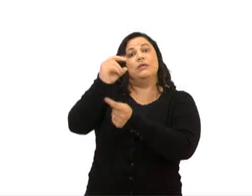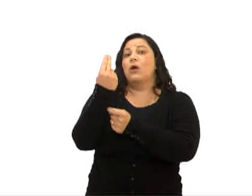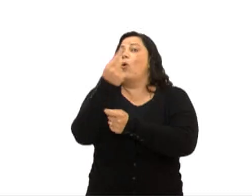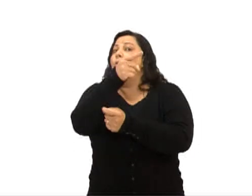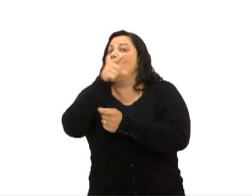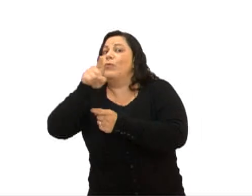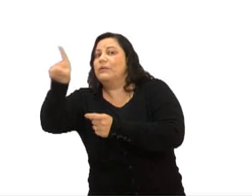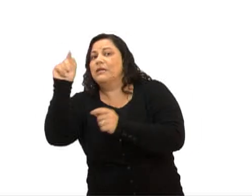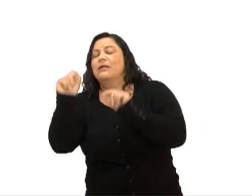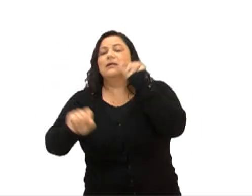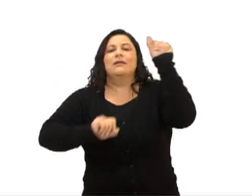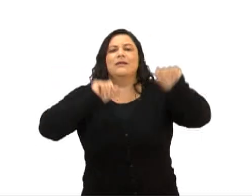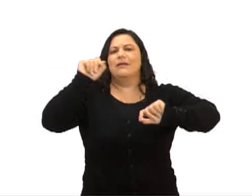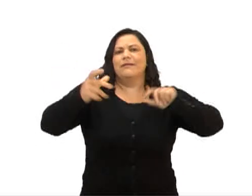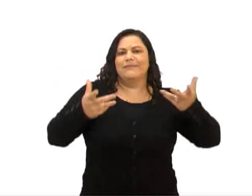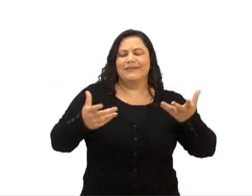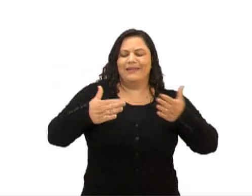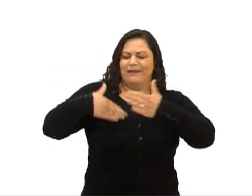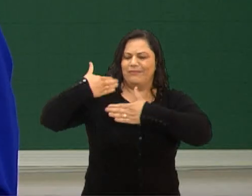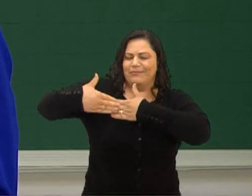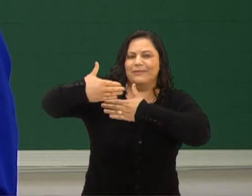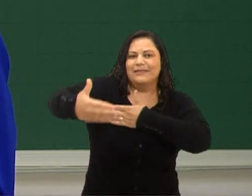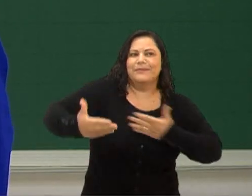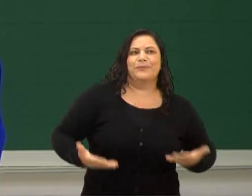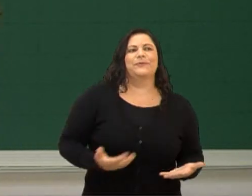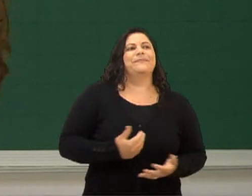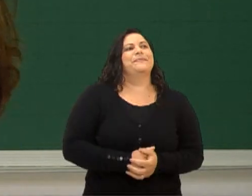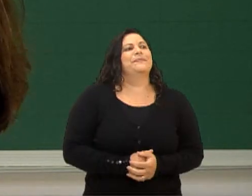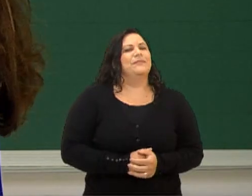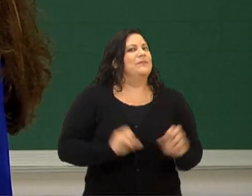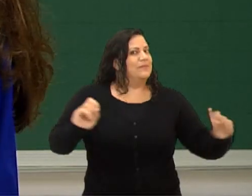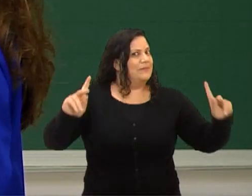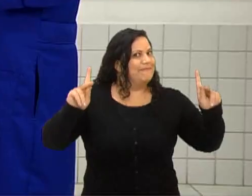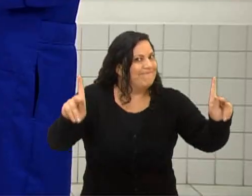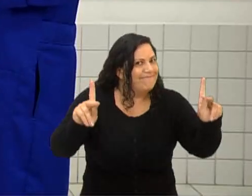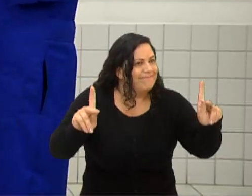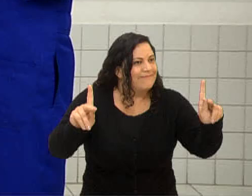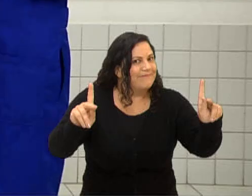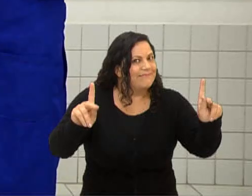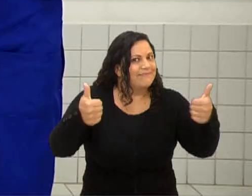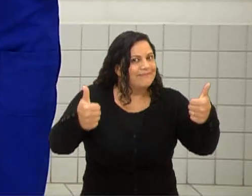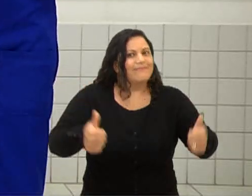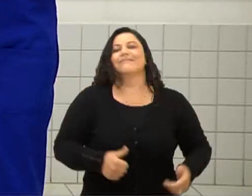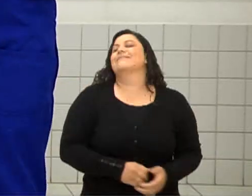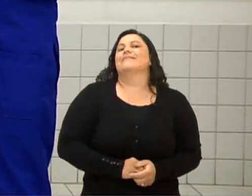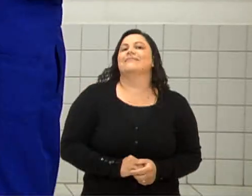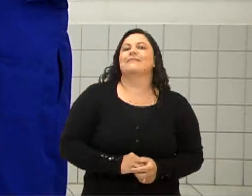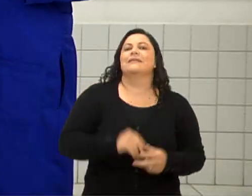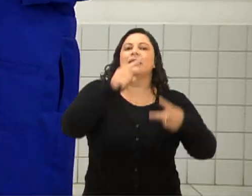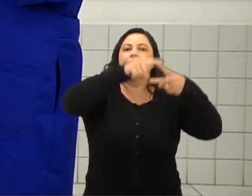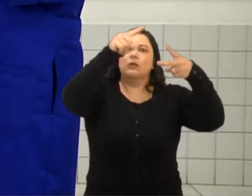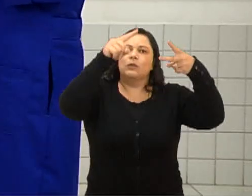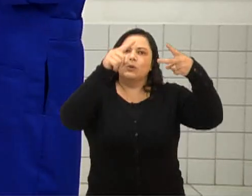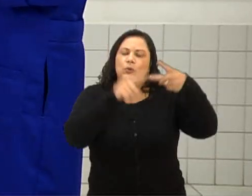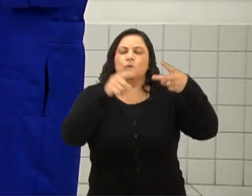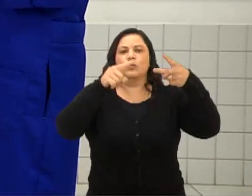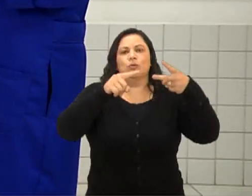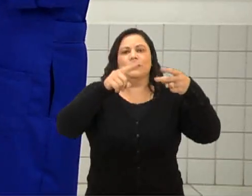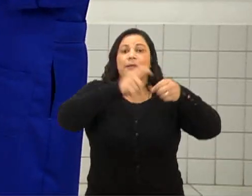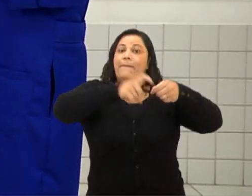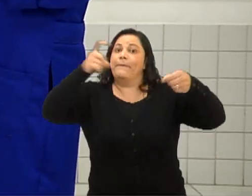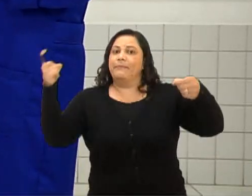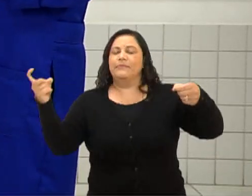a quem se atribui esse processo. Ok, galera? Essas 2 partes interdependentes que